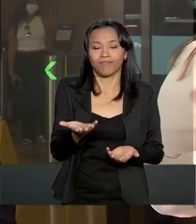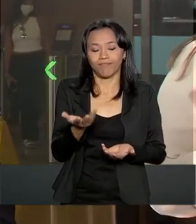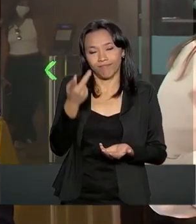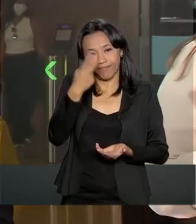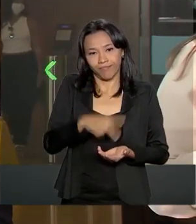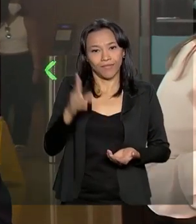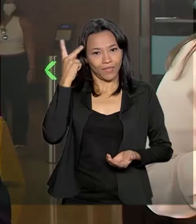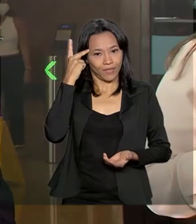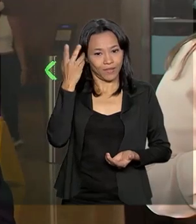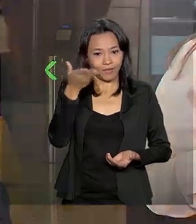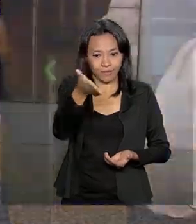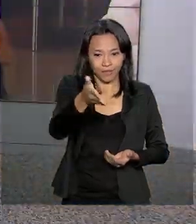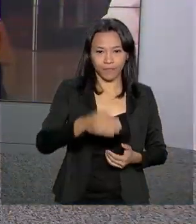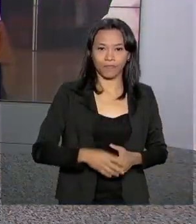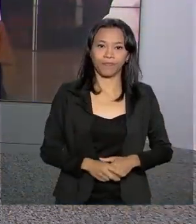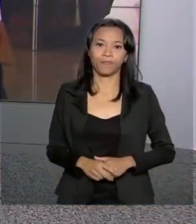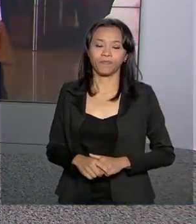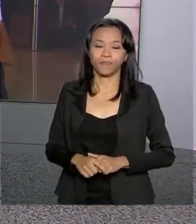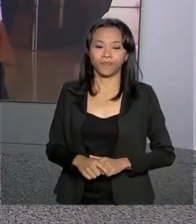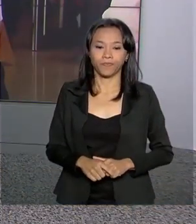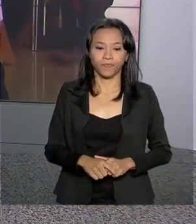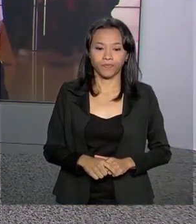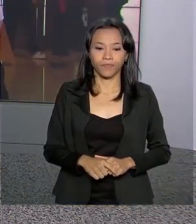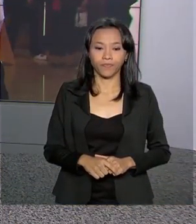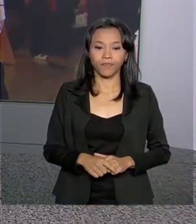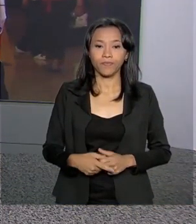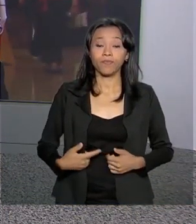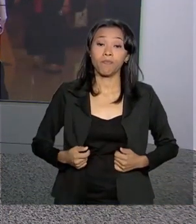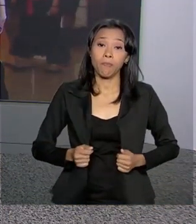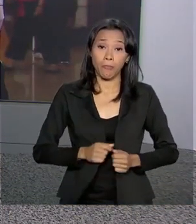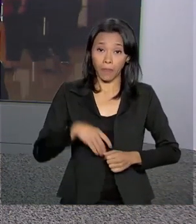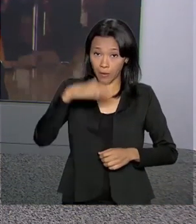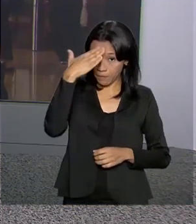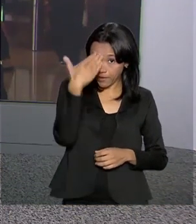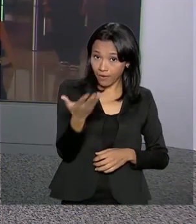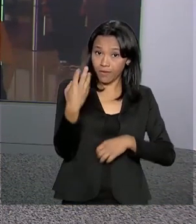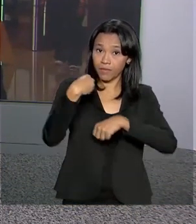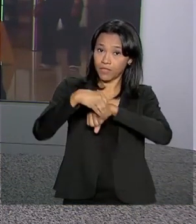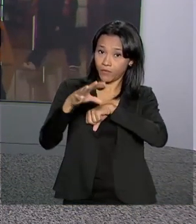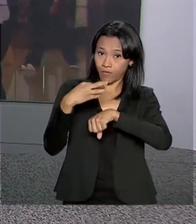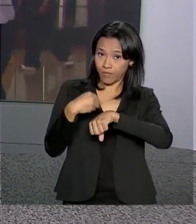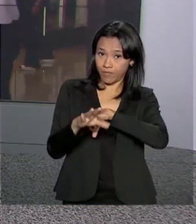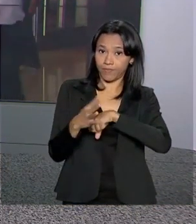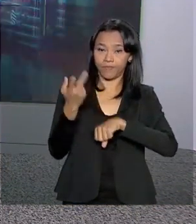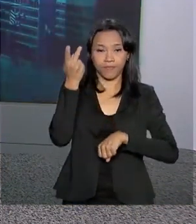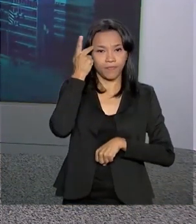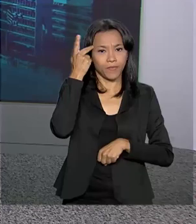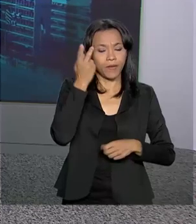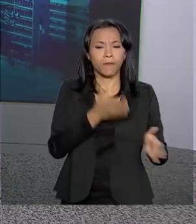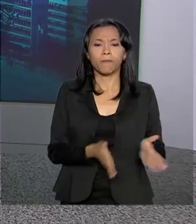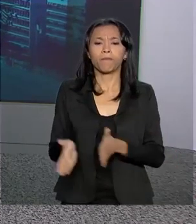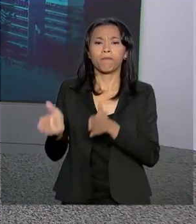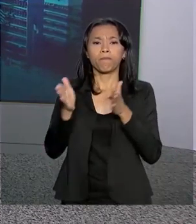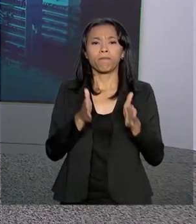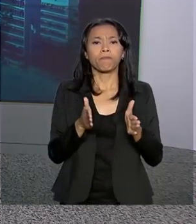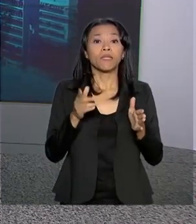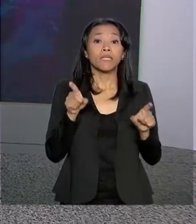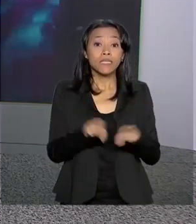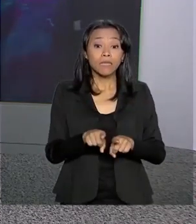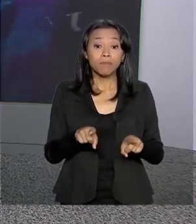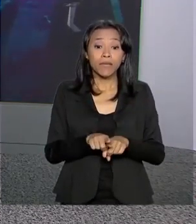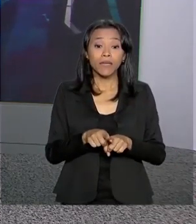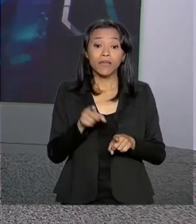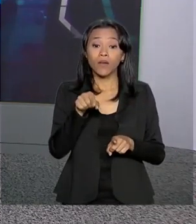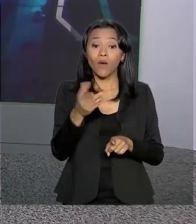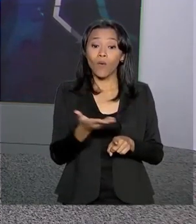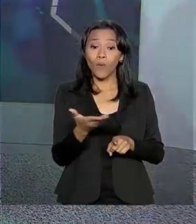São Paulo, Ricardo Ferraz. Obrigada, Ricardo Ferraz, pelas informações direto de São Paulo. E nós recebemos uma imagem